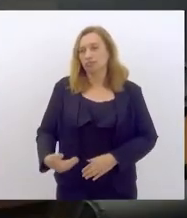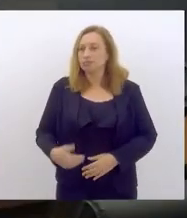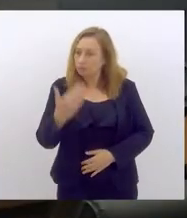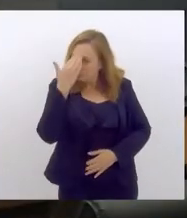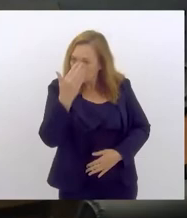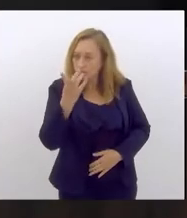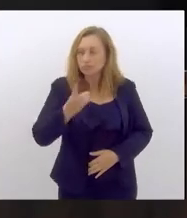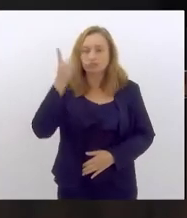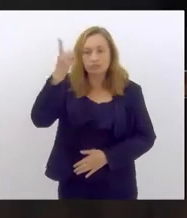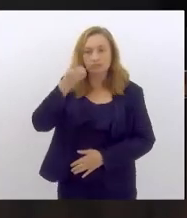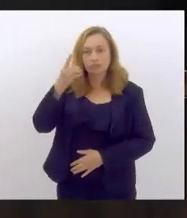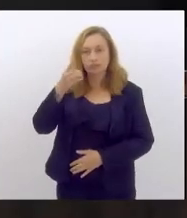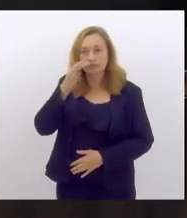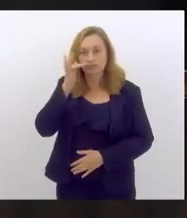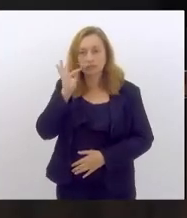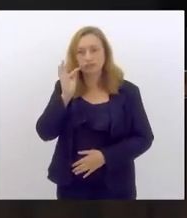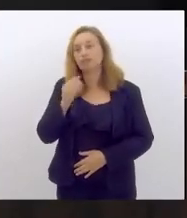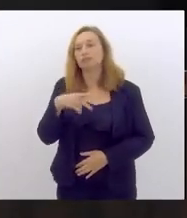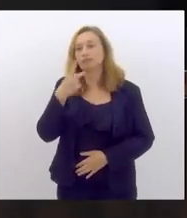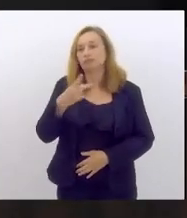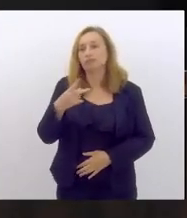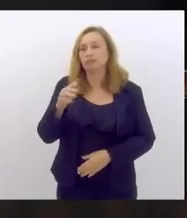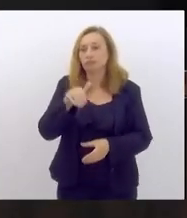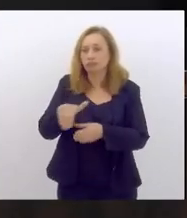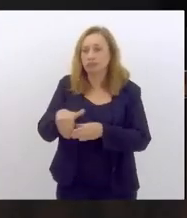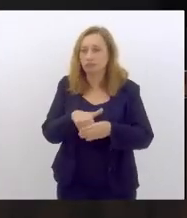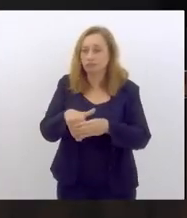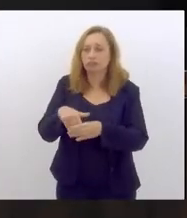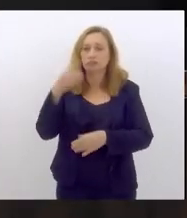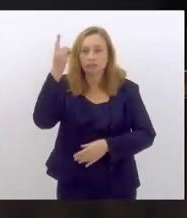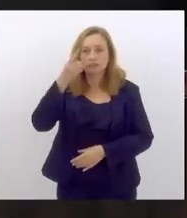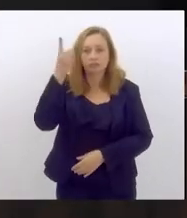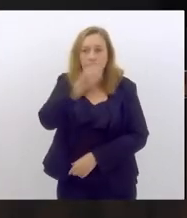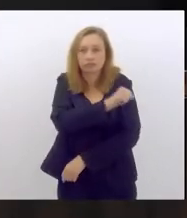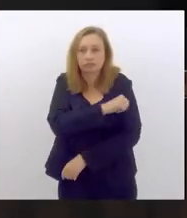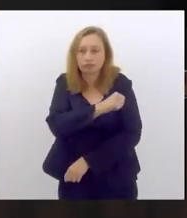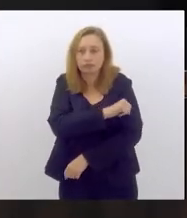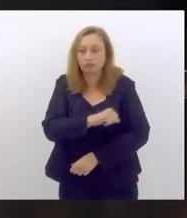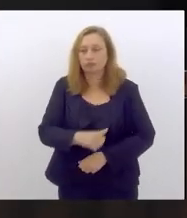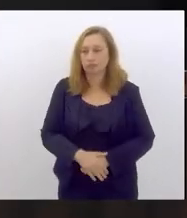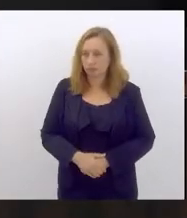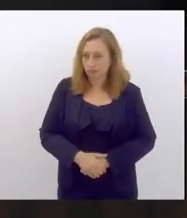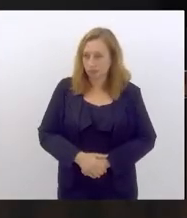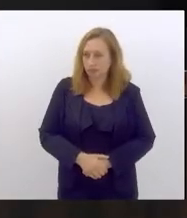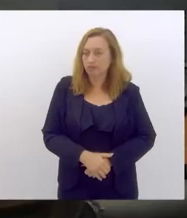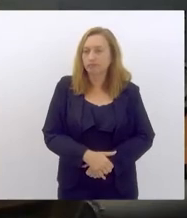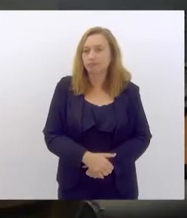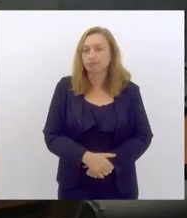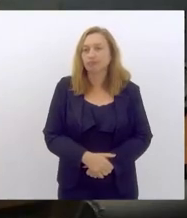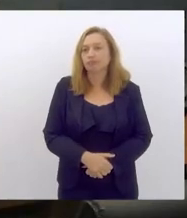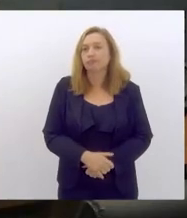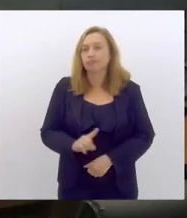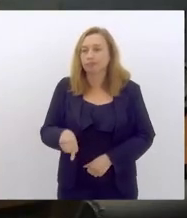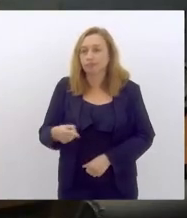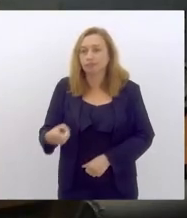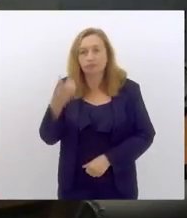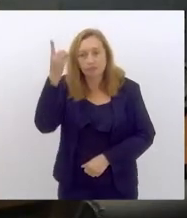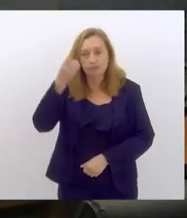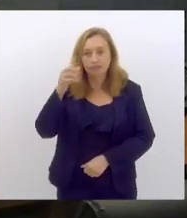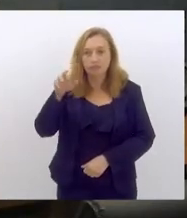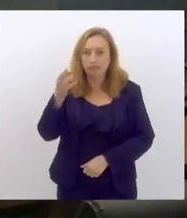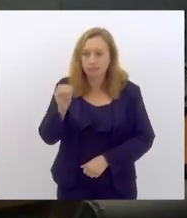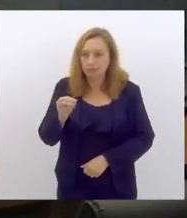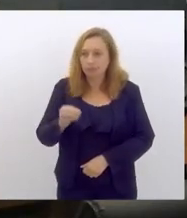Obrigado, deputado Flávio Serafini. Para fazer a sua declaração de voto, a deputada enfermeira Rejane tem a palavra. Em seguida, o deputado Eurico